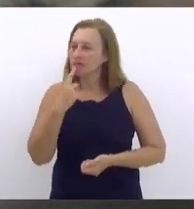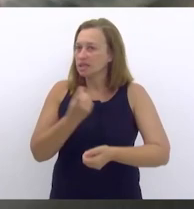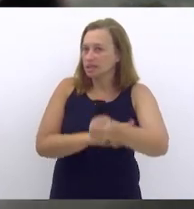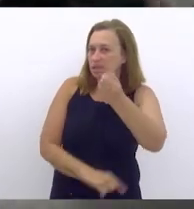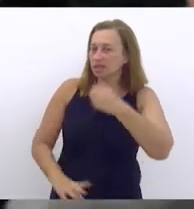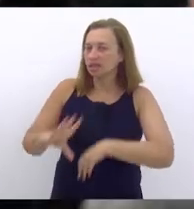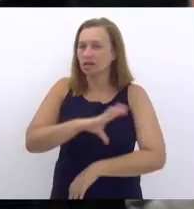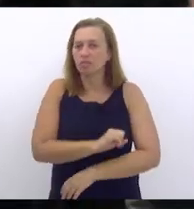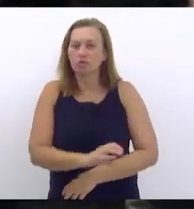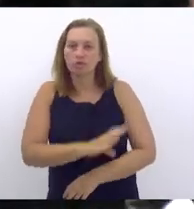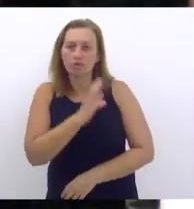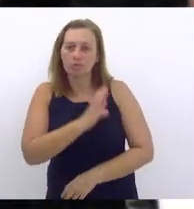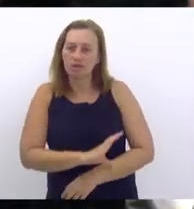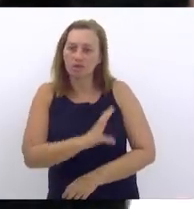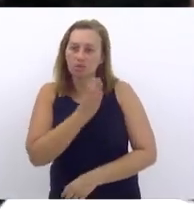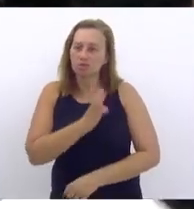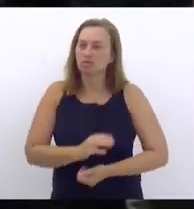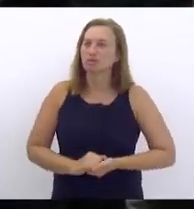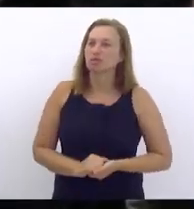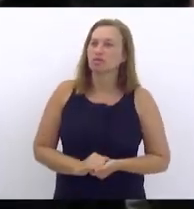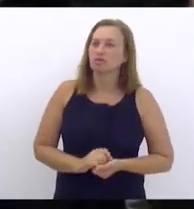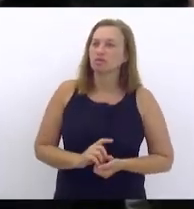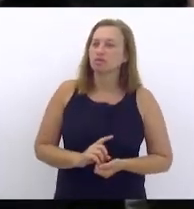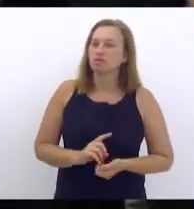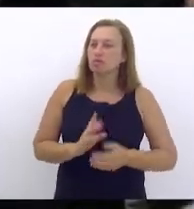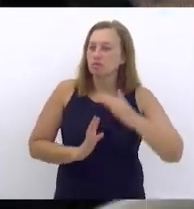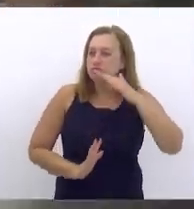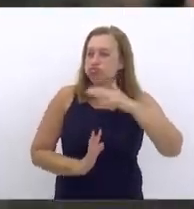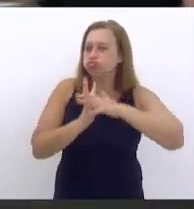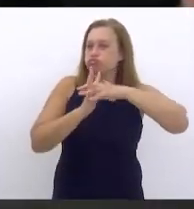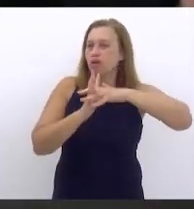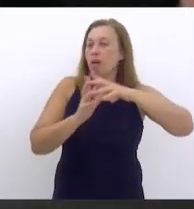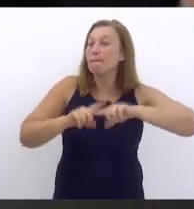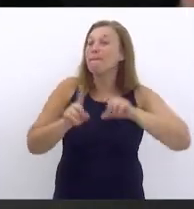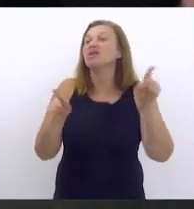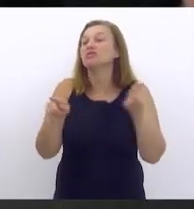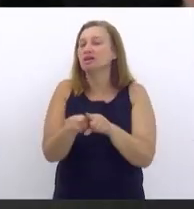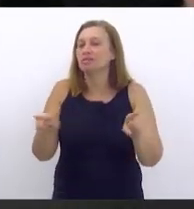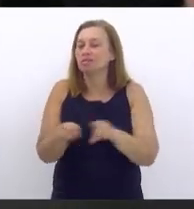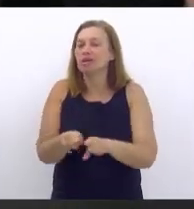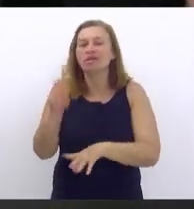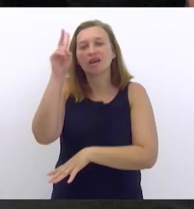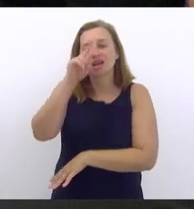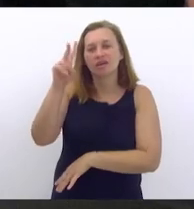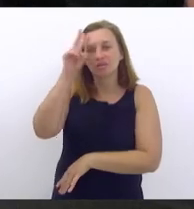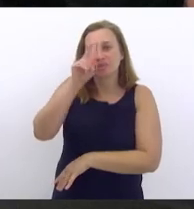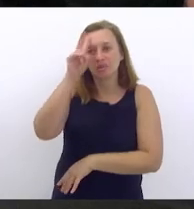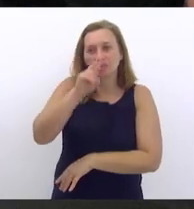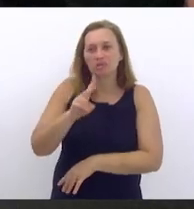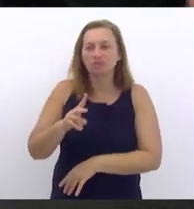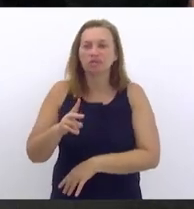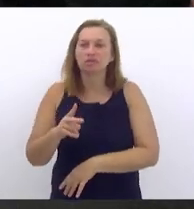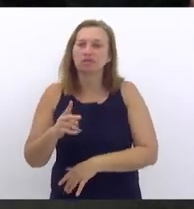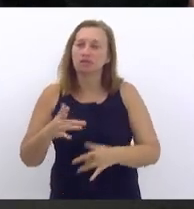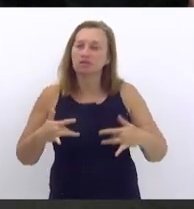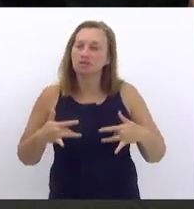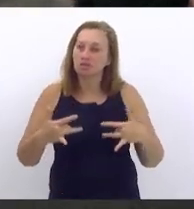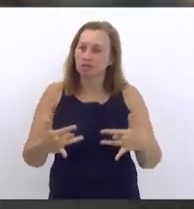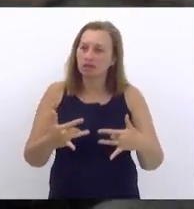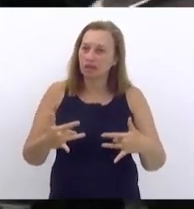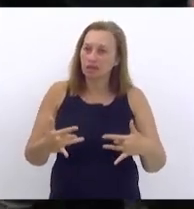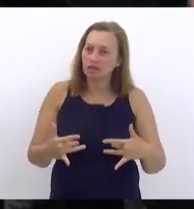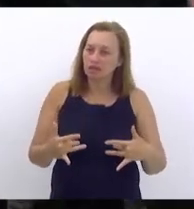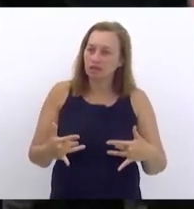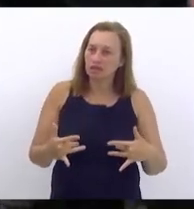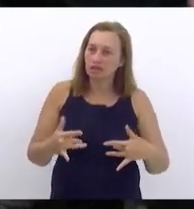Amor e Paixão não apenas quebrou recorde, mas também nos lembrou da bondade